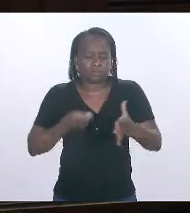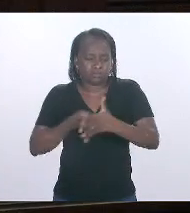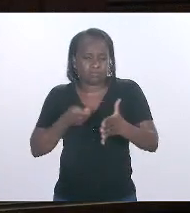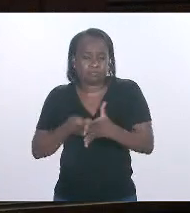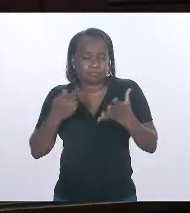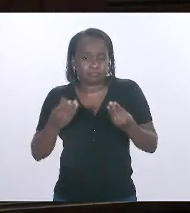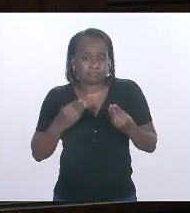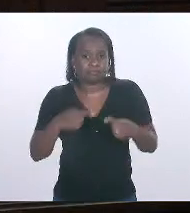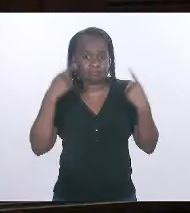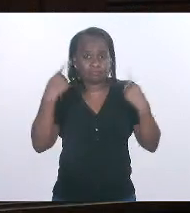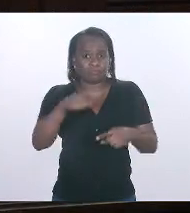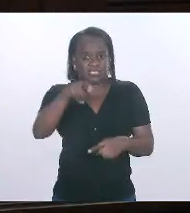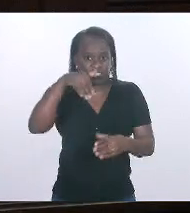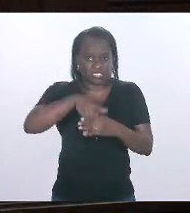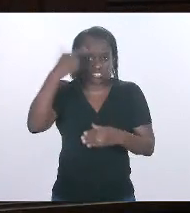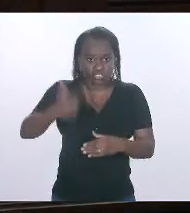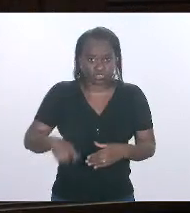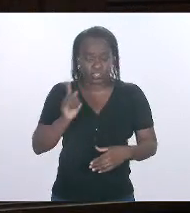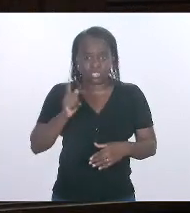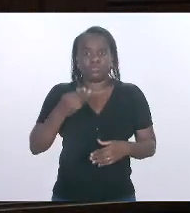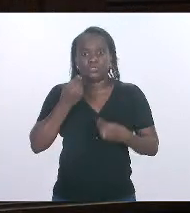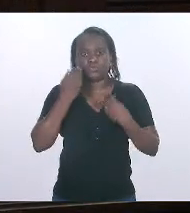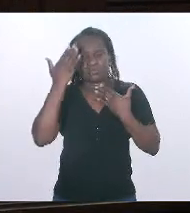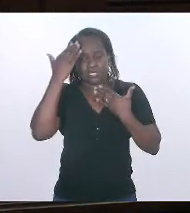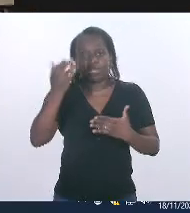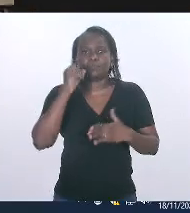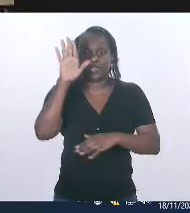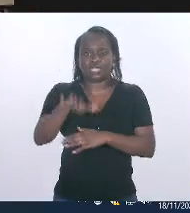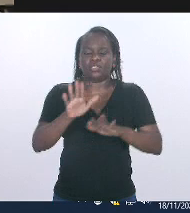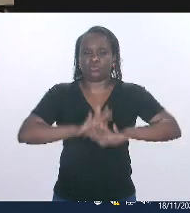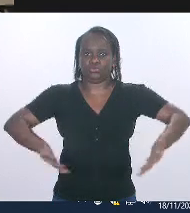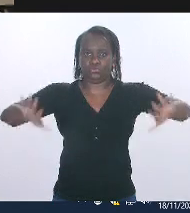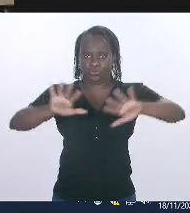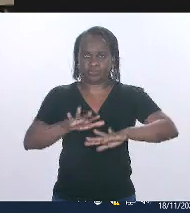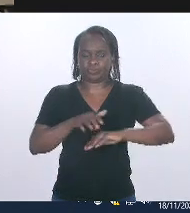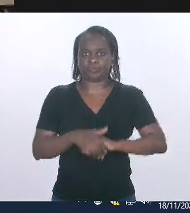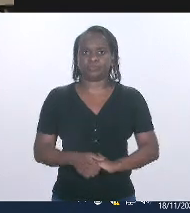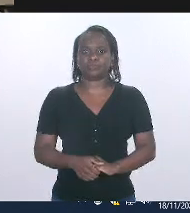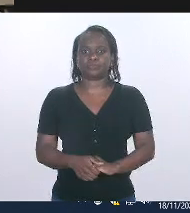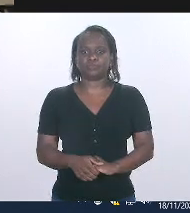muito, contra a sua reeleição. Muito obrigado e boa tarde a todos.